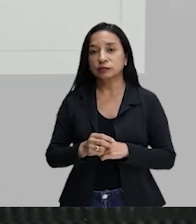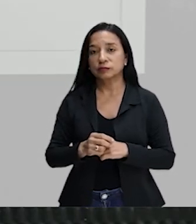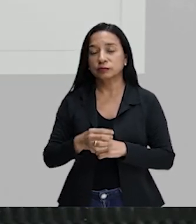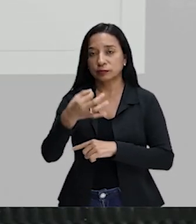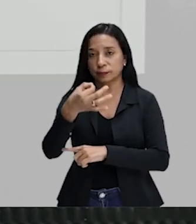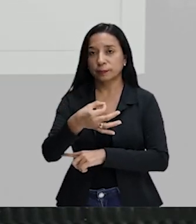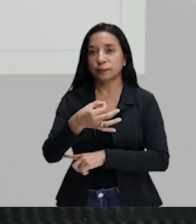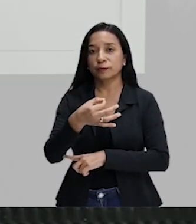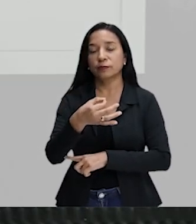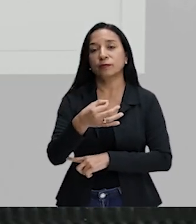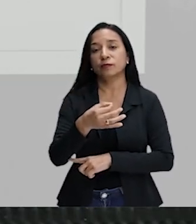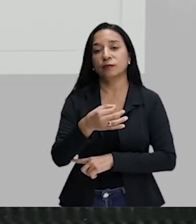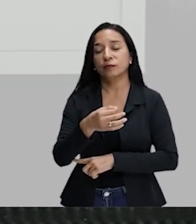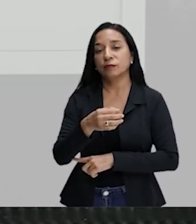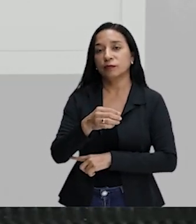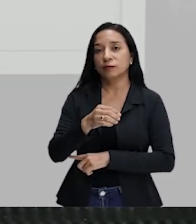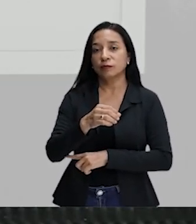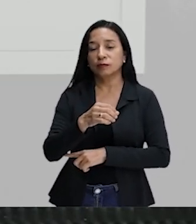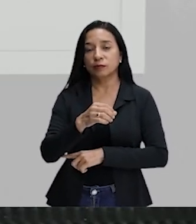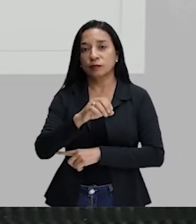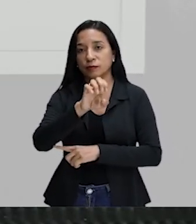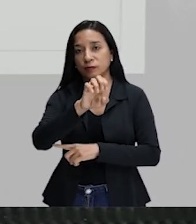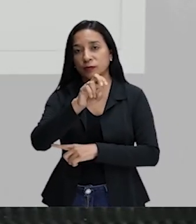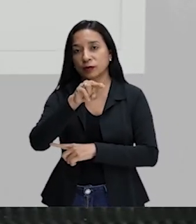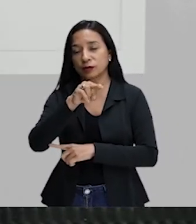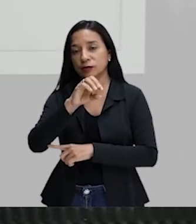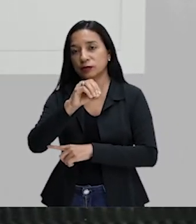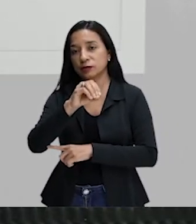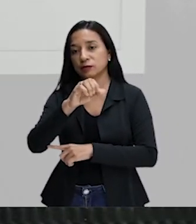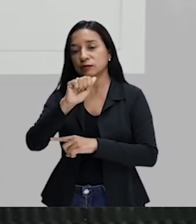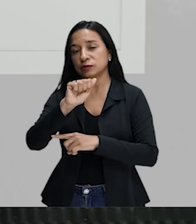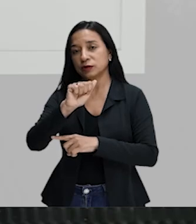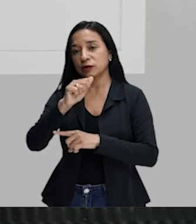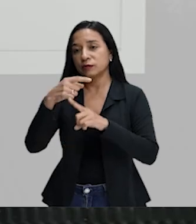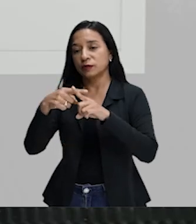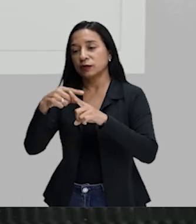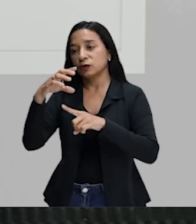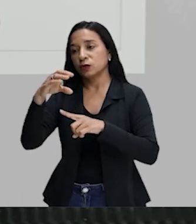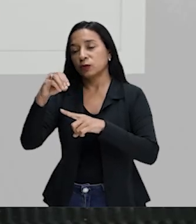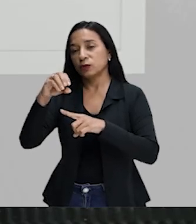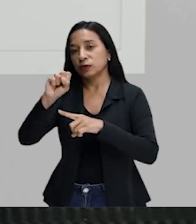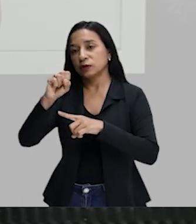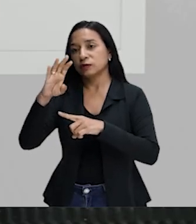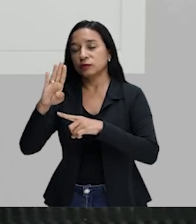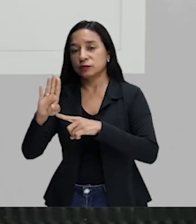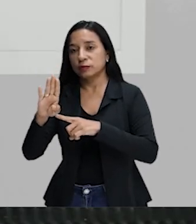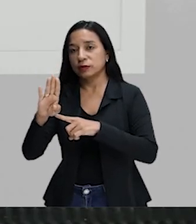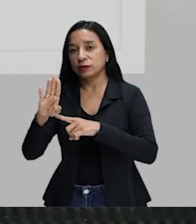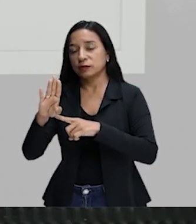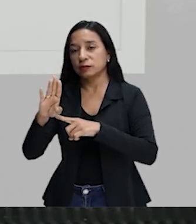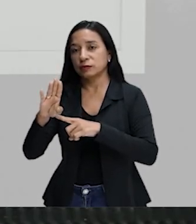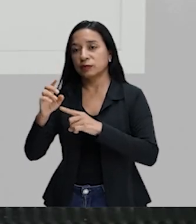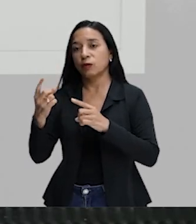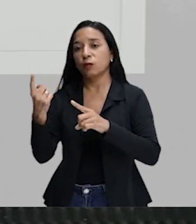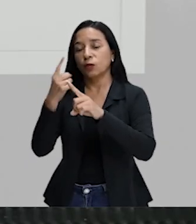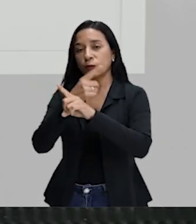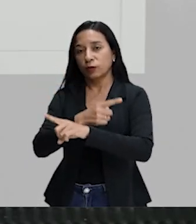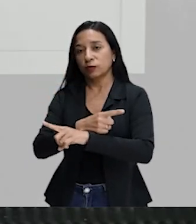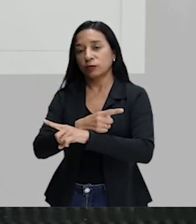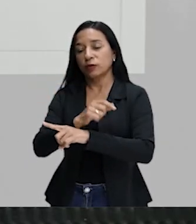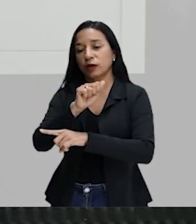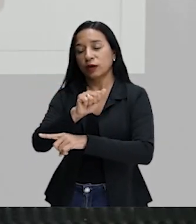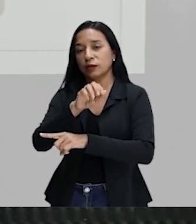Certo? Seno de A vezes cosseno de B, seno de B vezes o cosseno de A. O A e o B, no caso aqui,